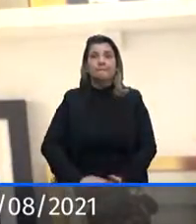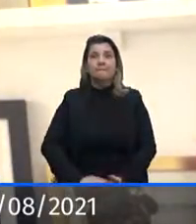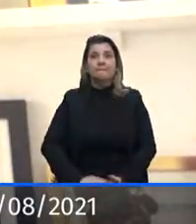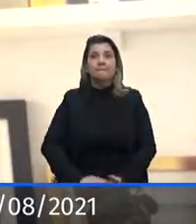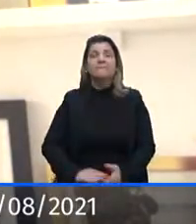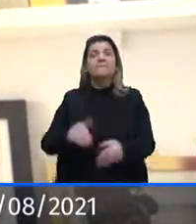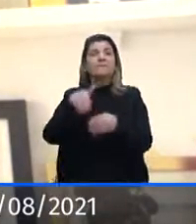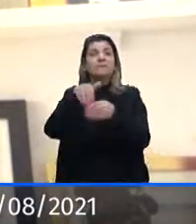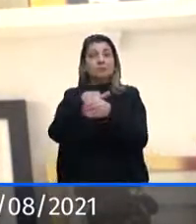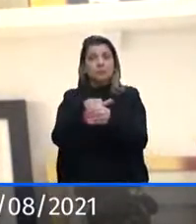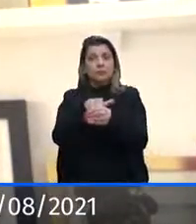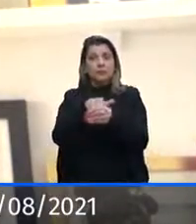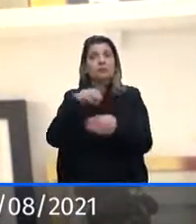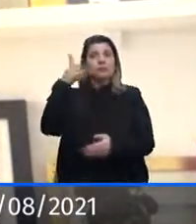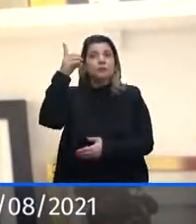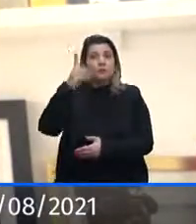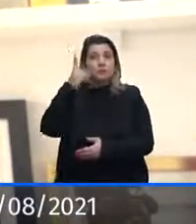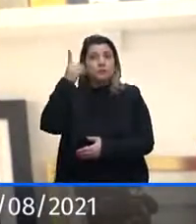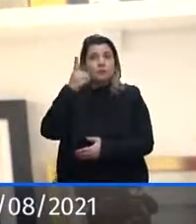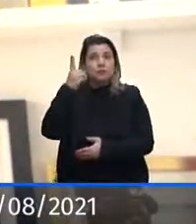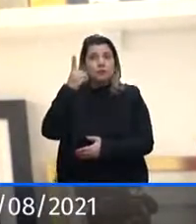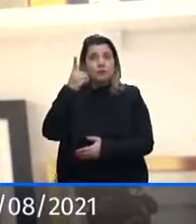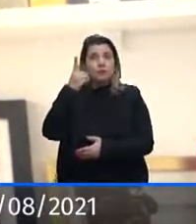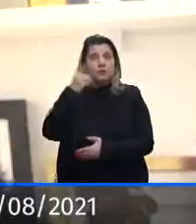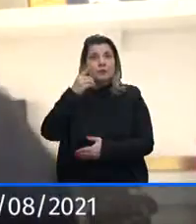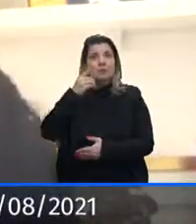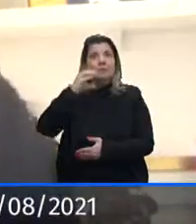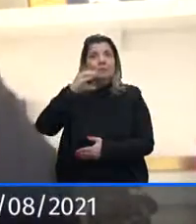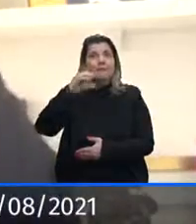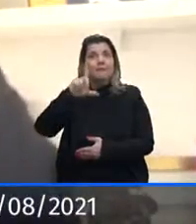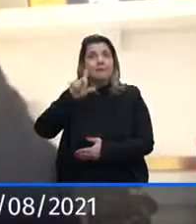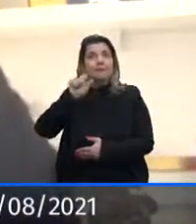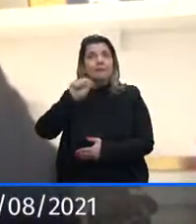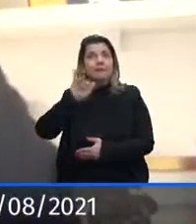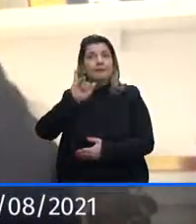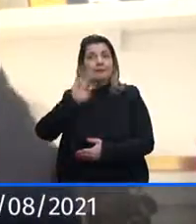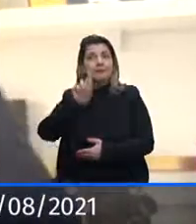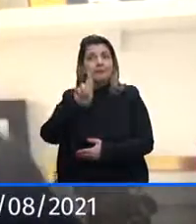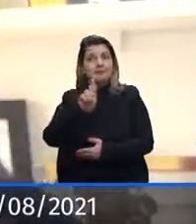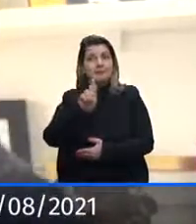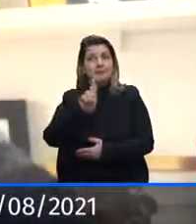Como vota deputado Clair Kuhn?